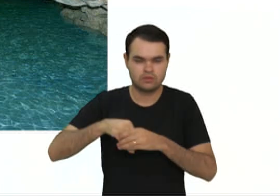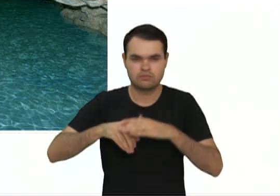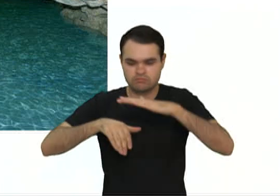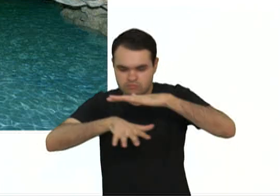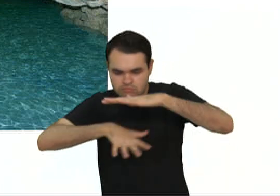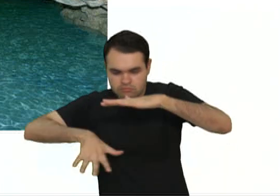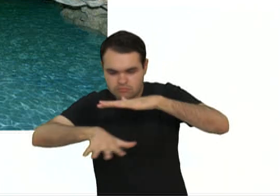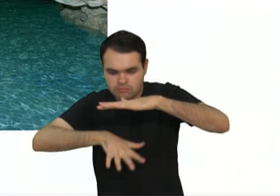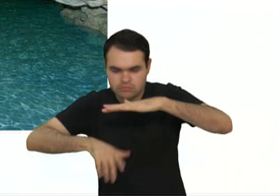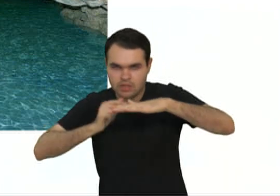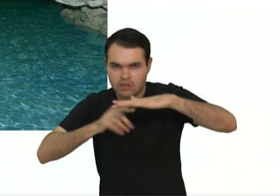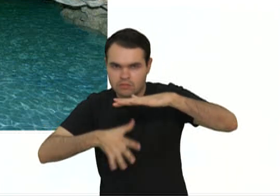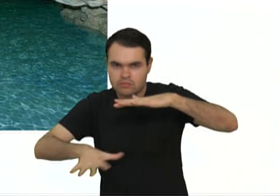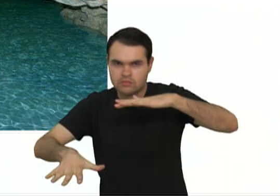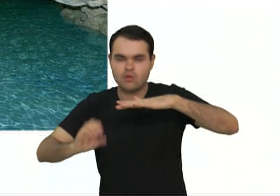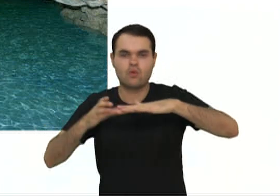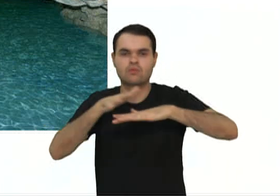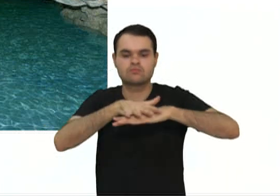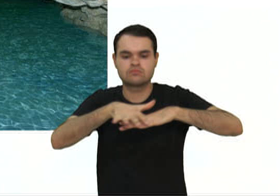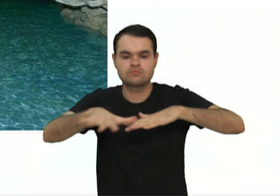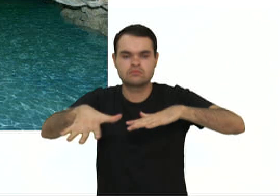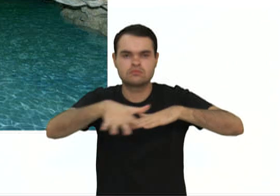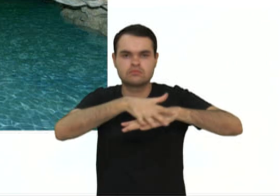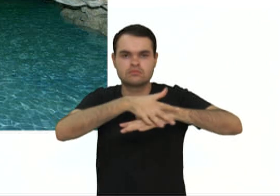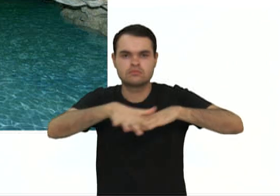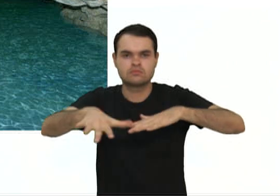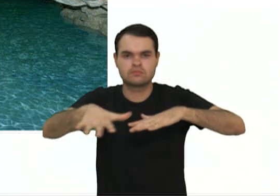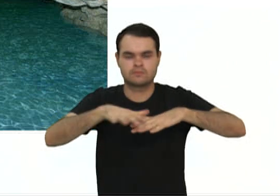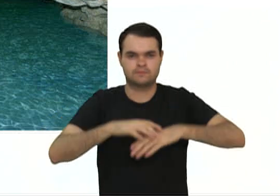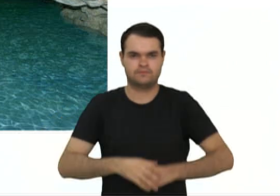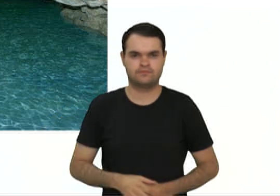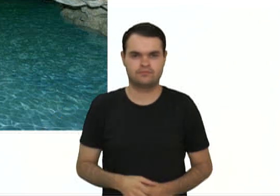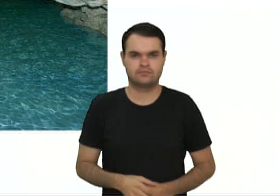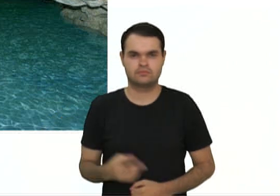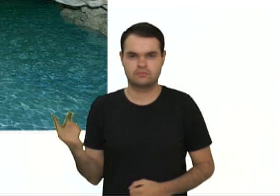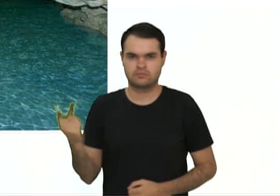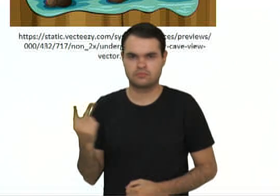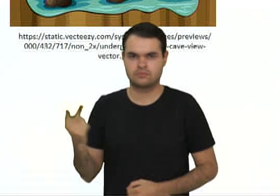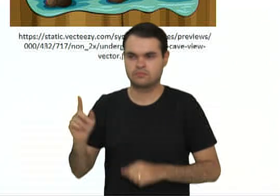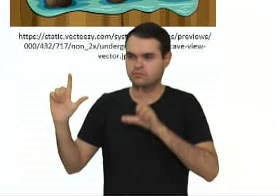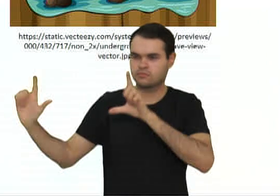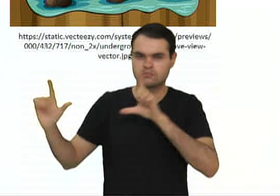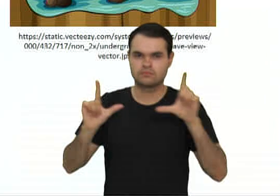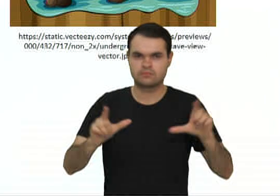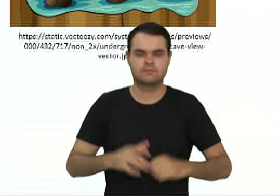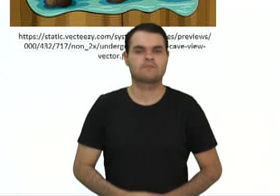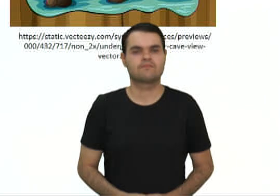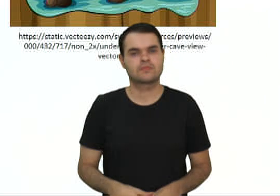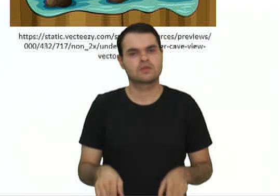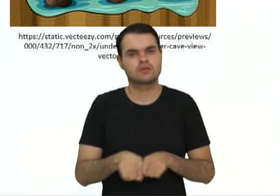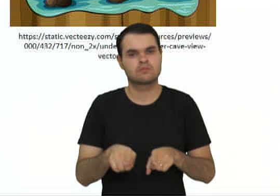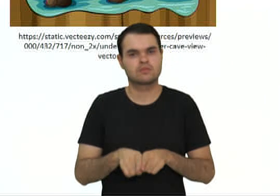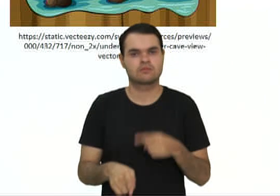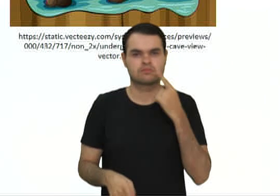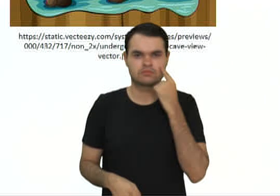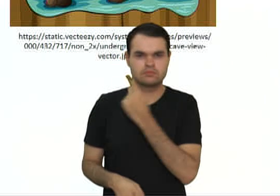subterrâneas e águas superficiais, a exemplo do que as duas ilustrações trazem ali para você. E ainda ali na tela, você vai ver que as